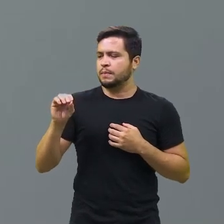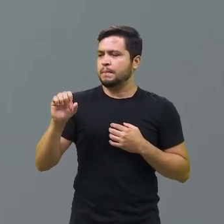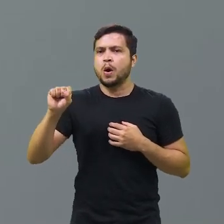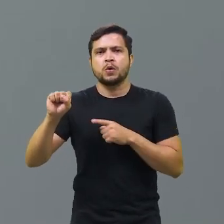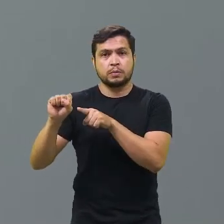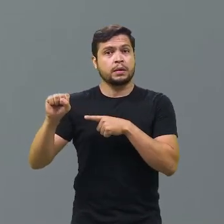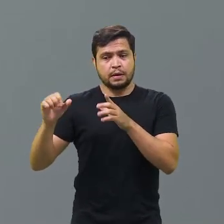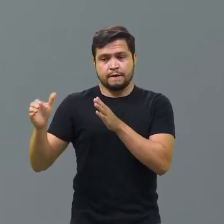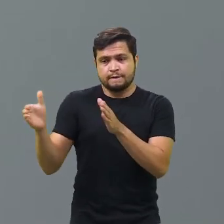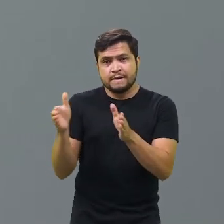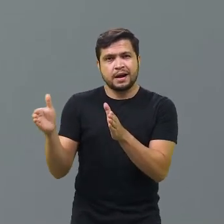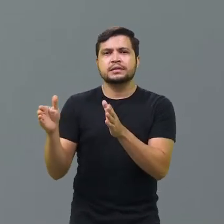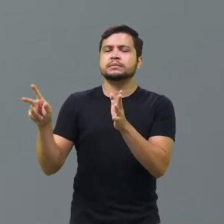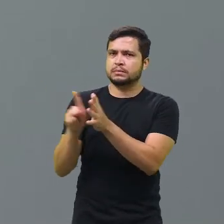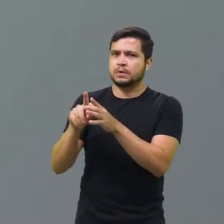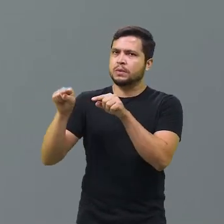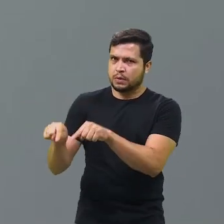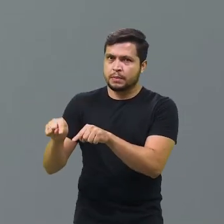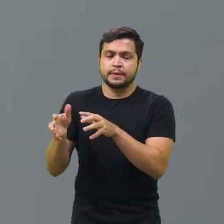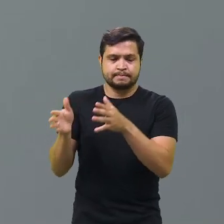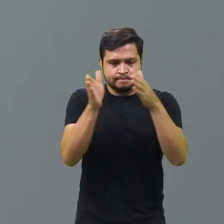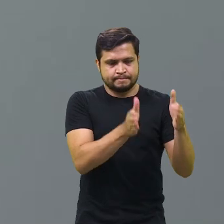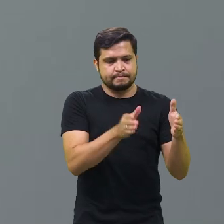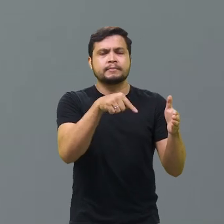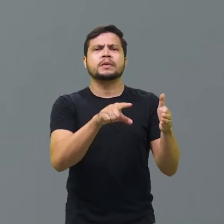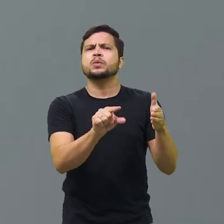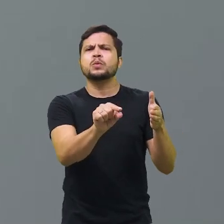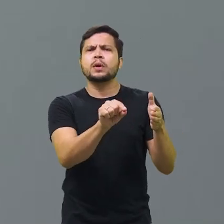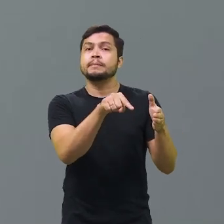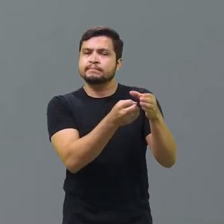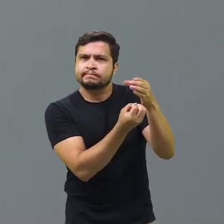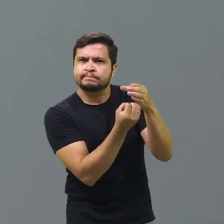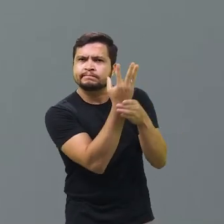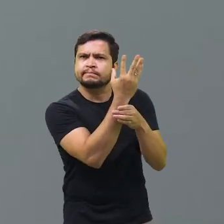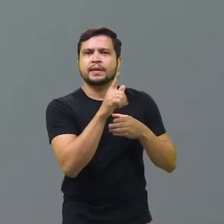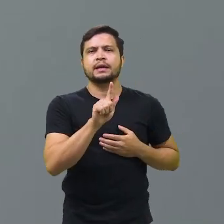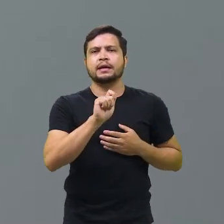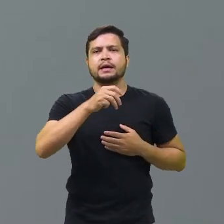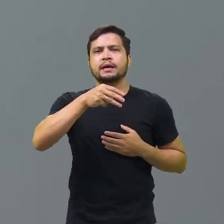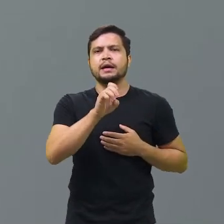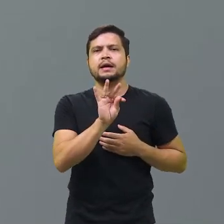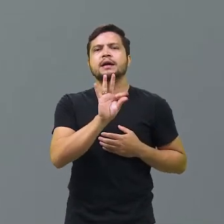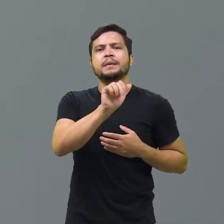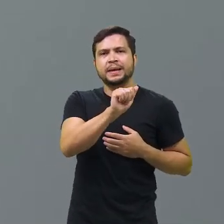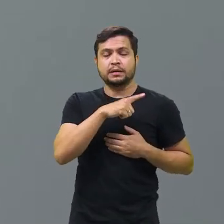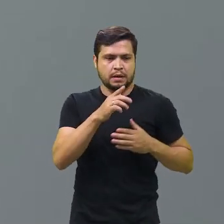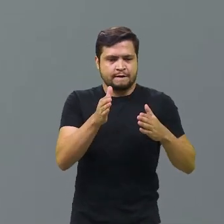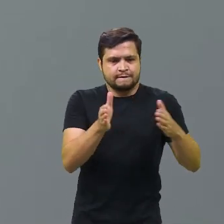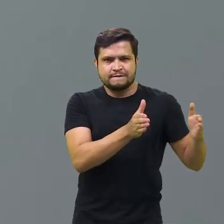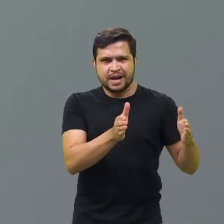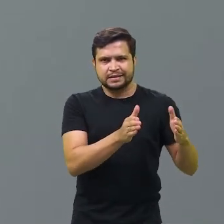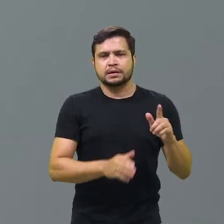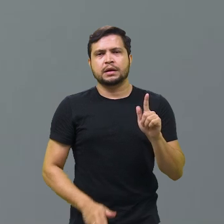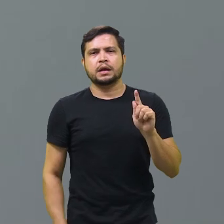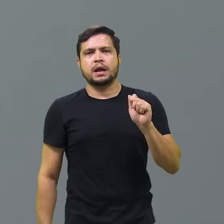de fase esporofítica, e um momento da vida dela em que ela produz gametas, que é a sua fase